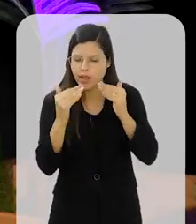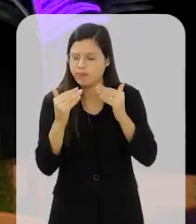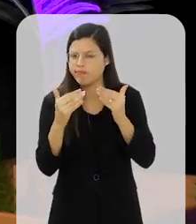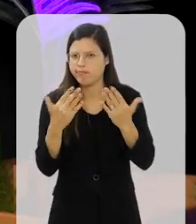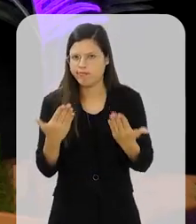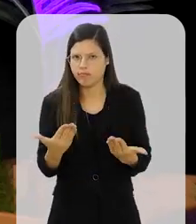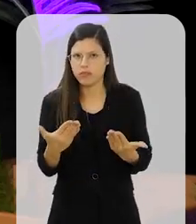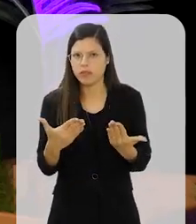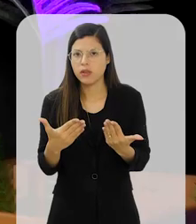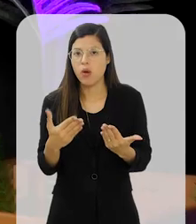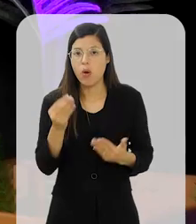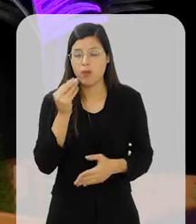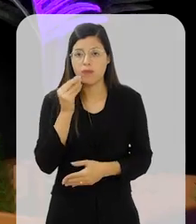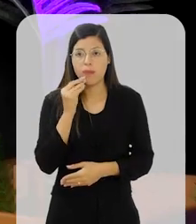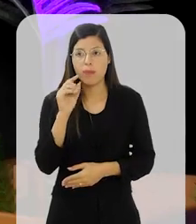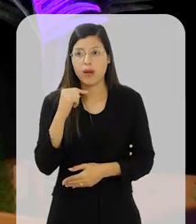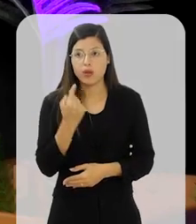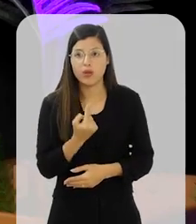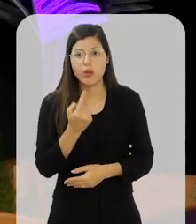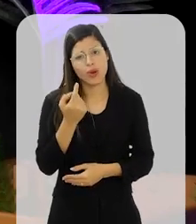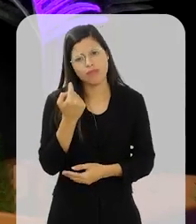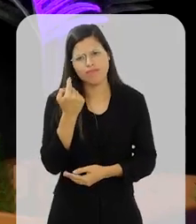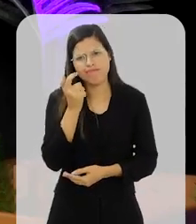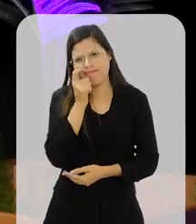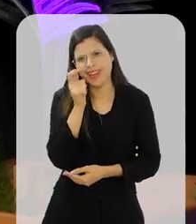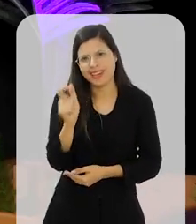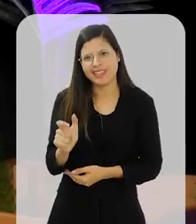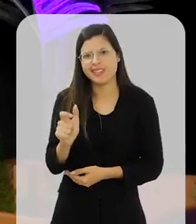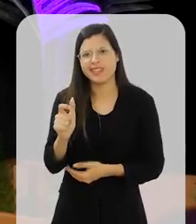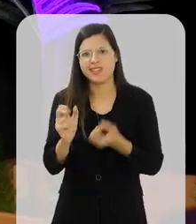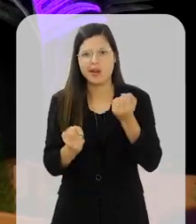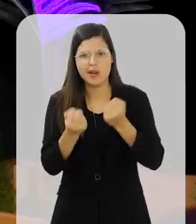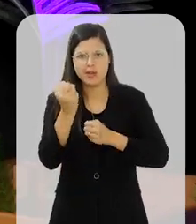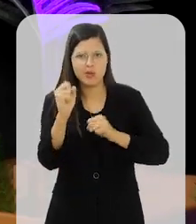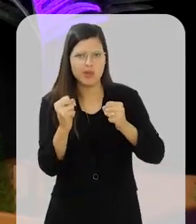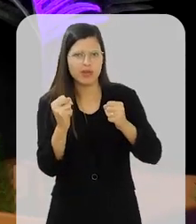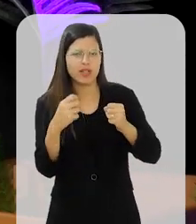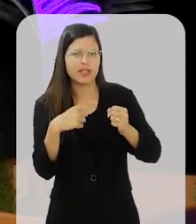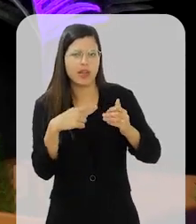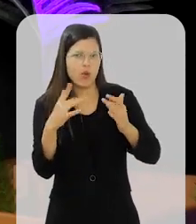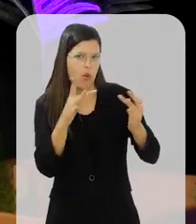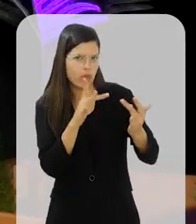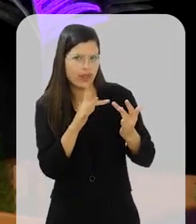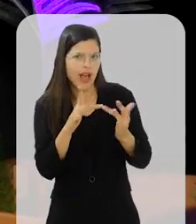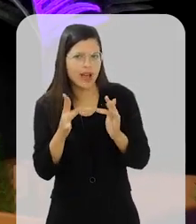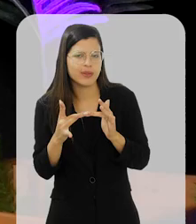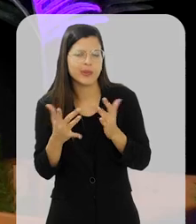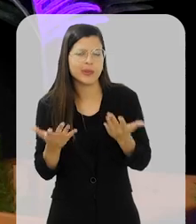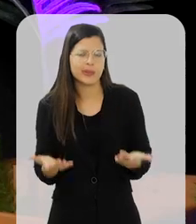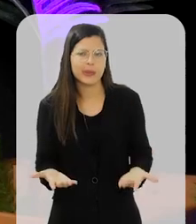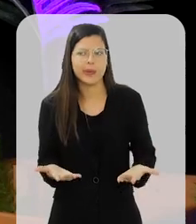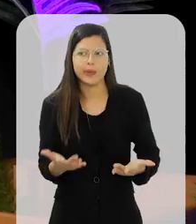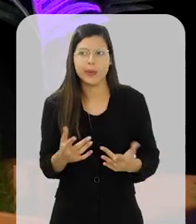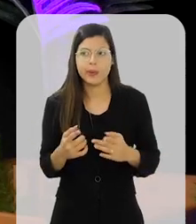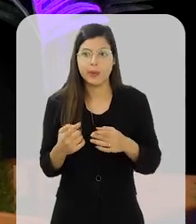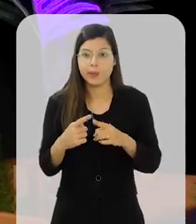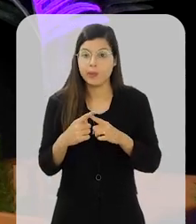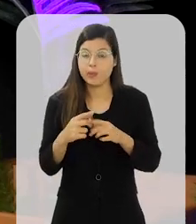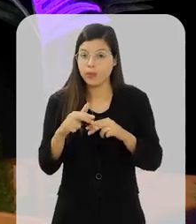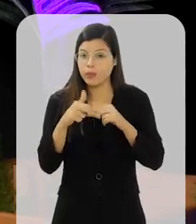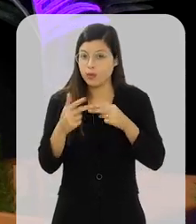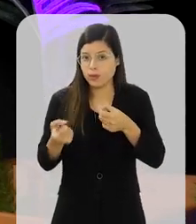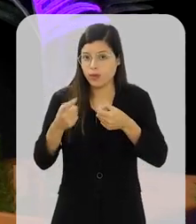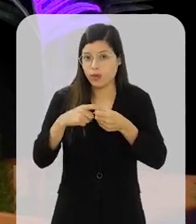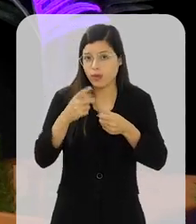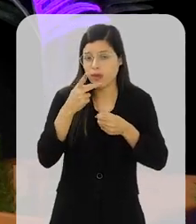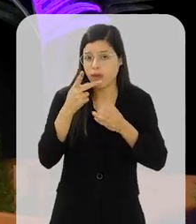né, bem fechado. E é óbvio que para a gente, né, seria interessante a própria indústria entrar em contato. Assim, então, por isso,